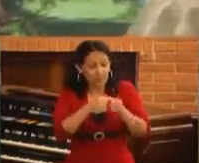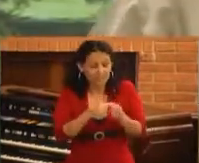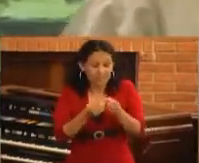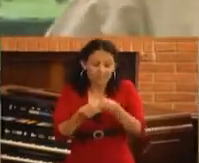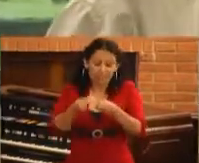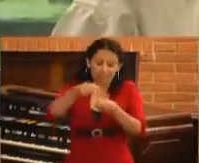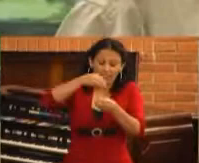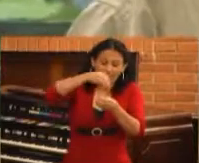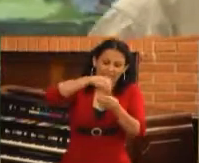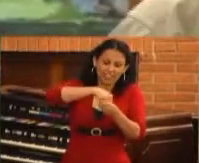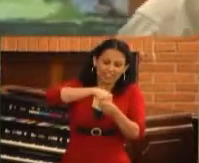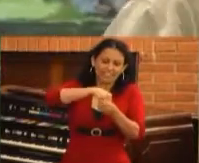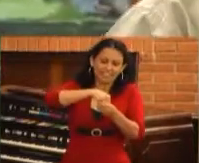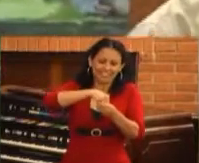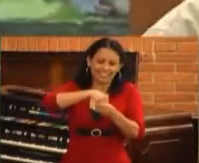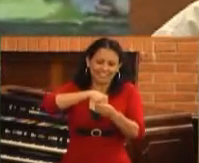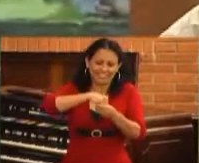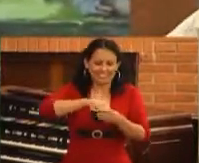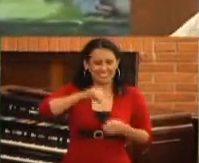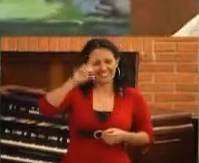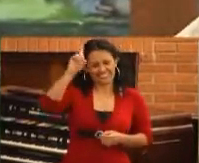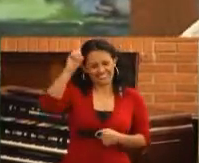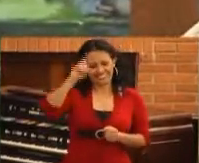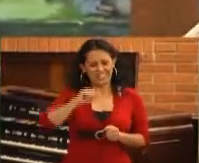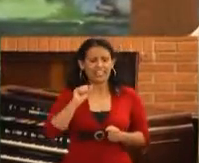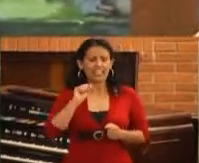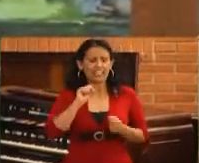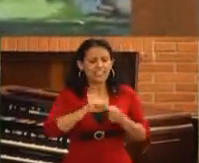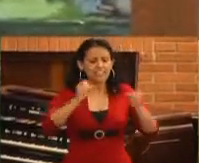criou o universo?